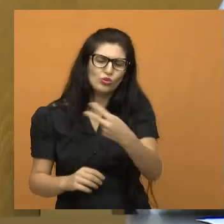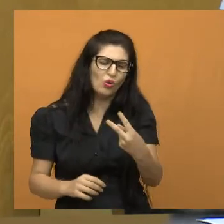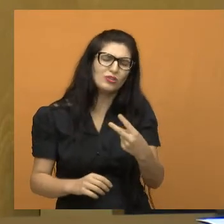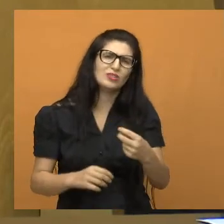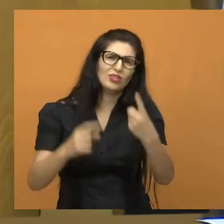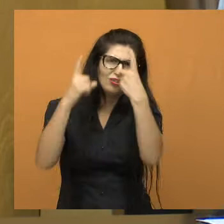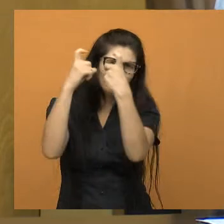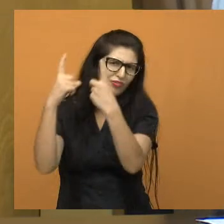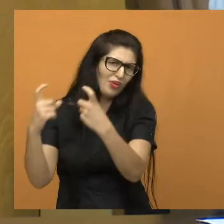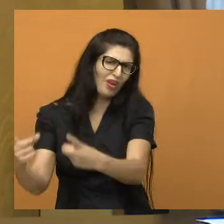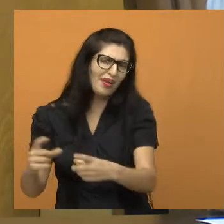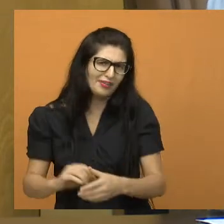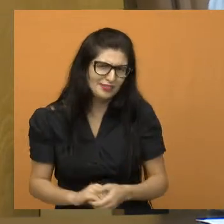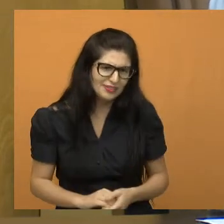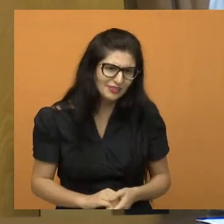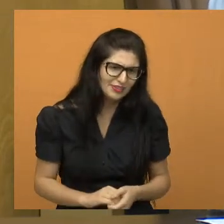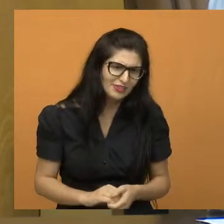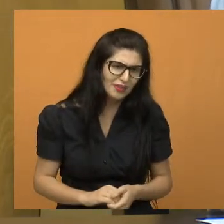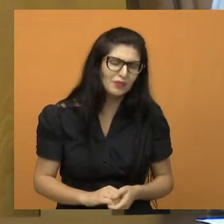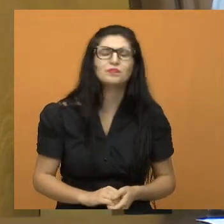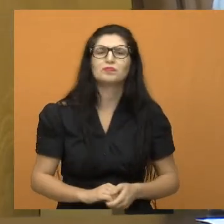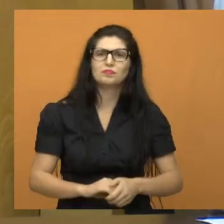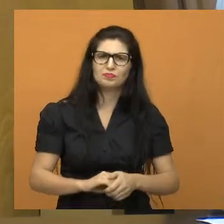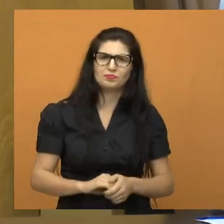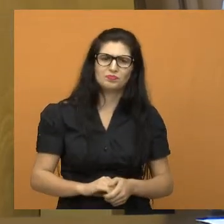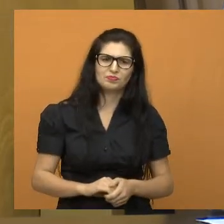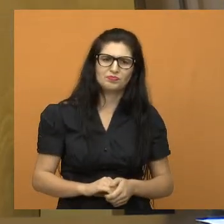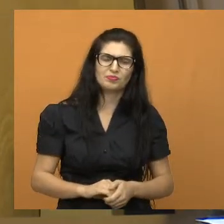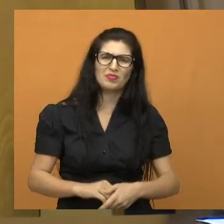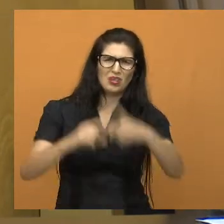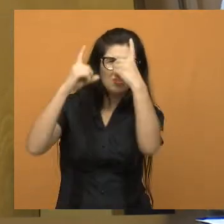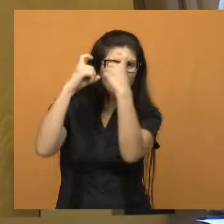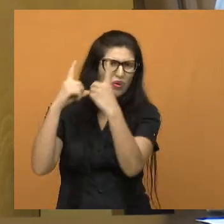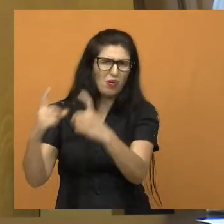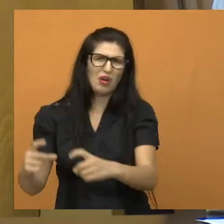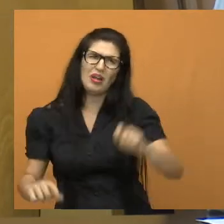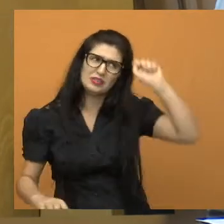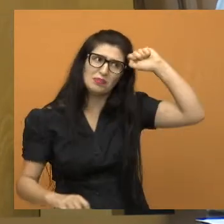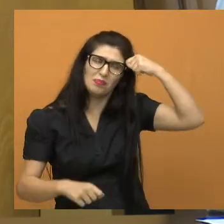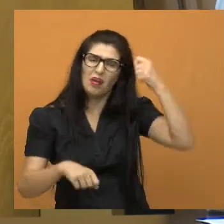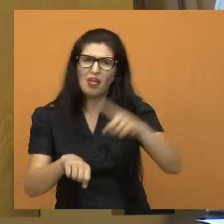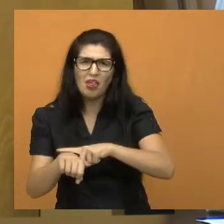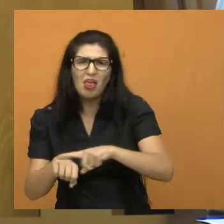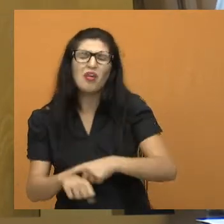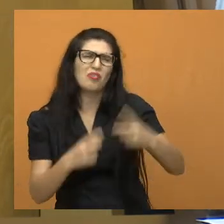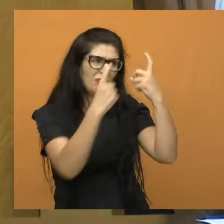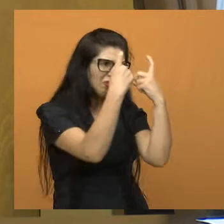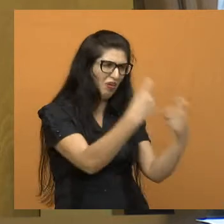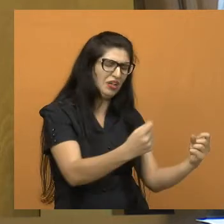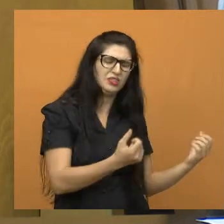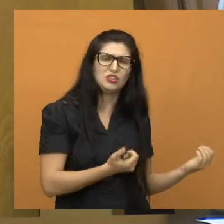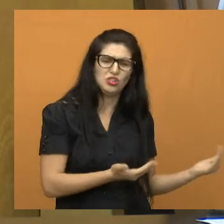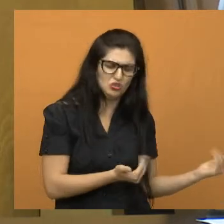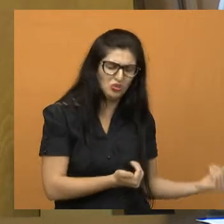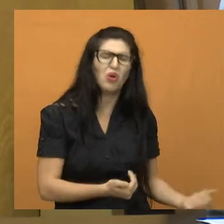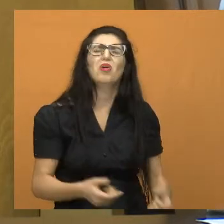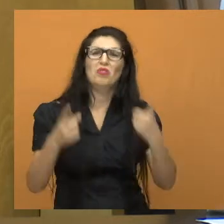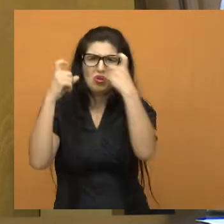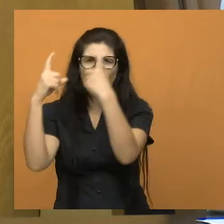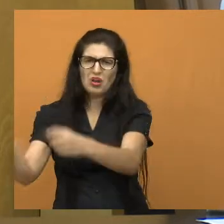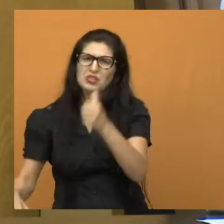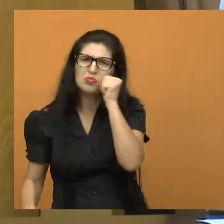a campanha traz? Só vou citar para vocês: violência racial, contra o jovem, contra a mulher e